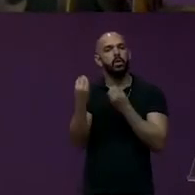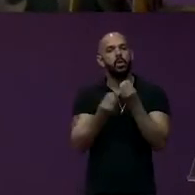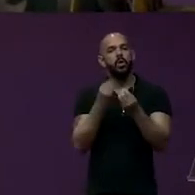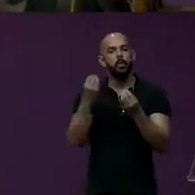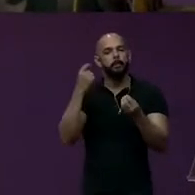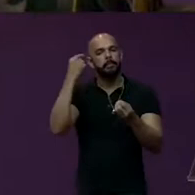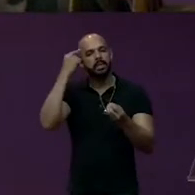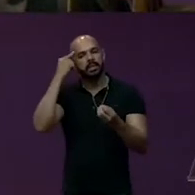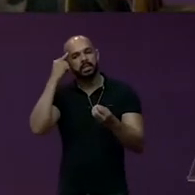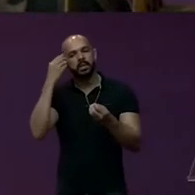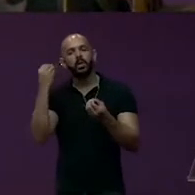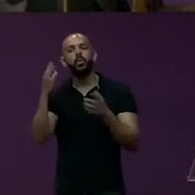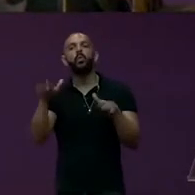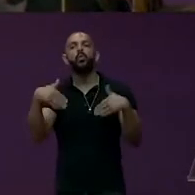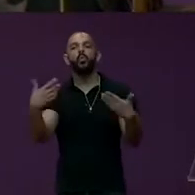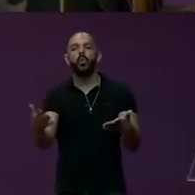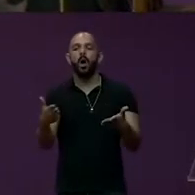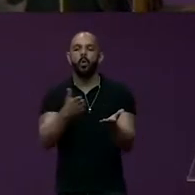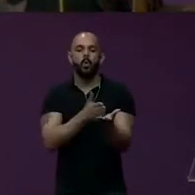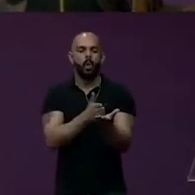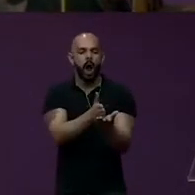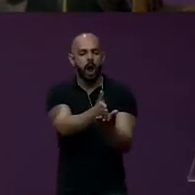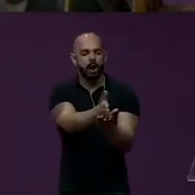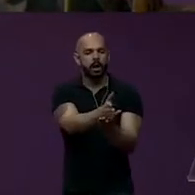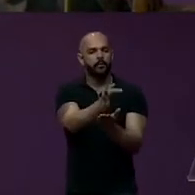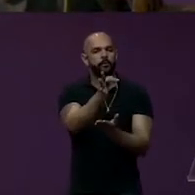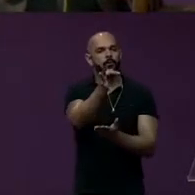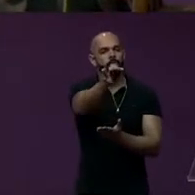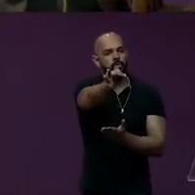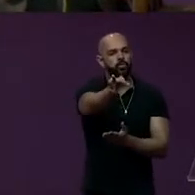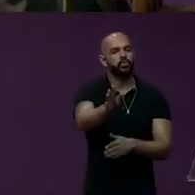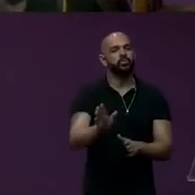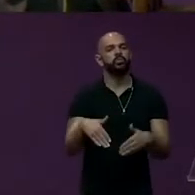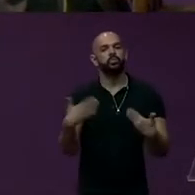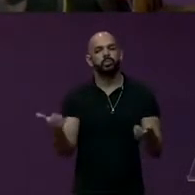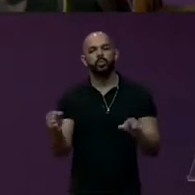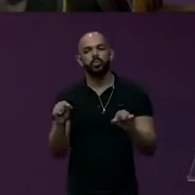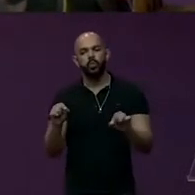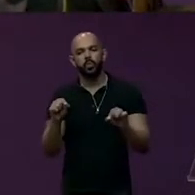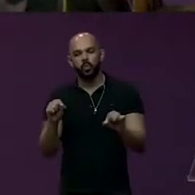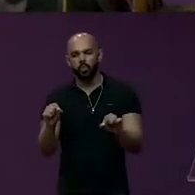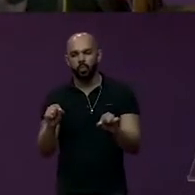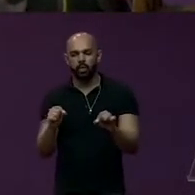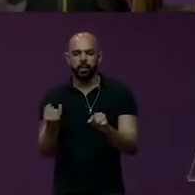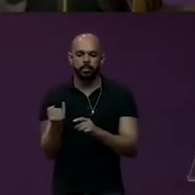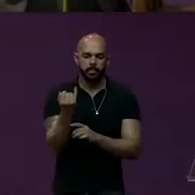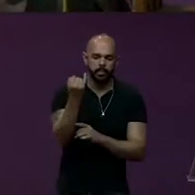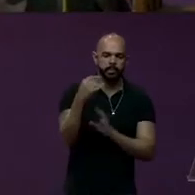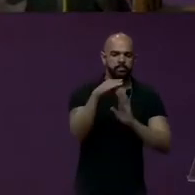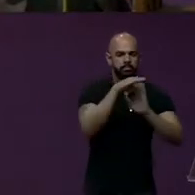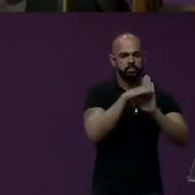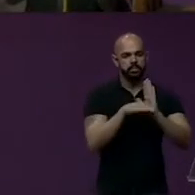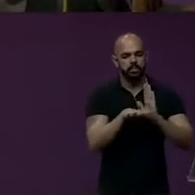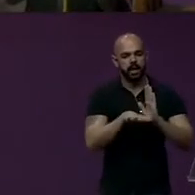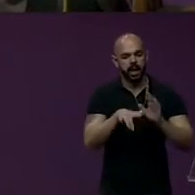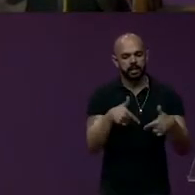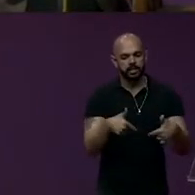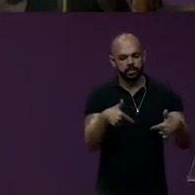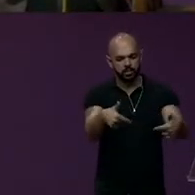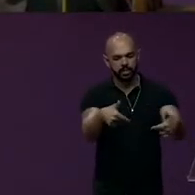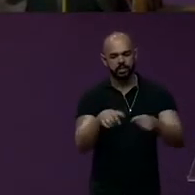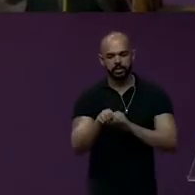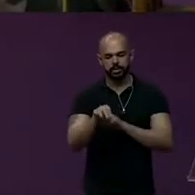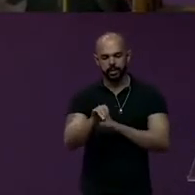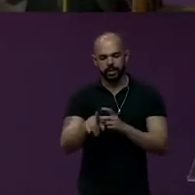essa questão de qual é o seu caminho de futuro, o que que coloca em todas as suas áreas da atuação,